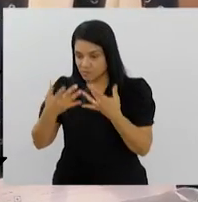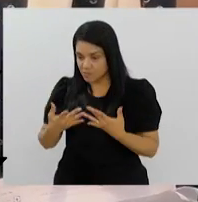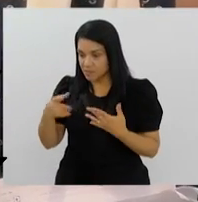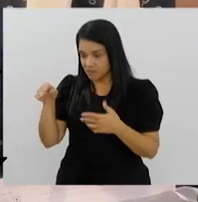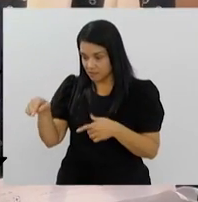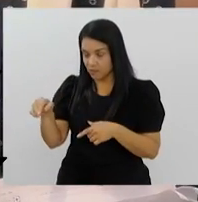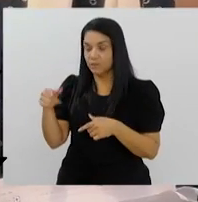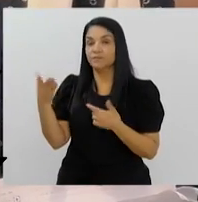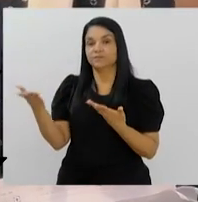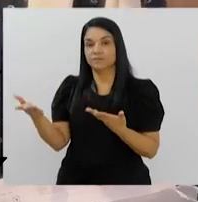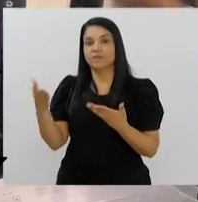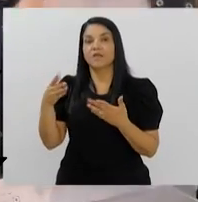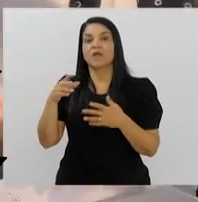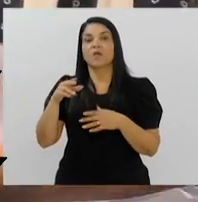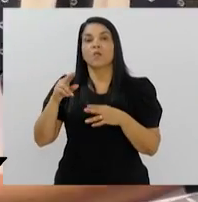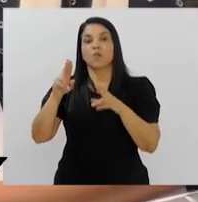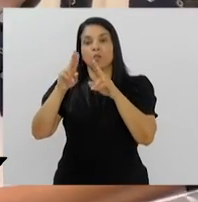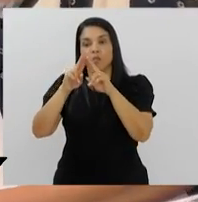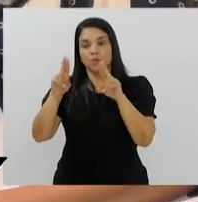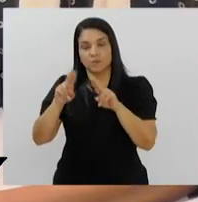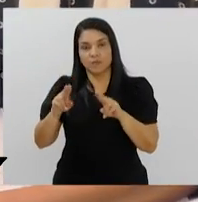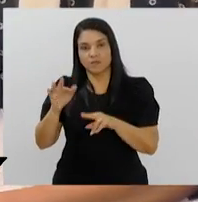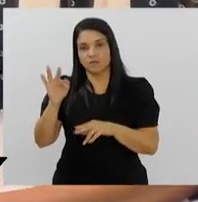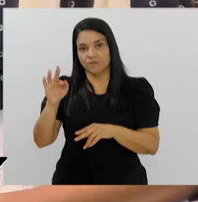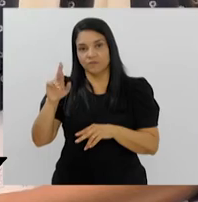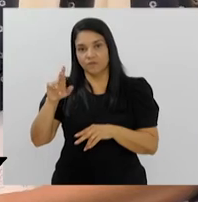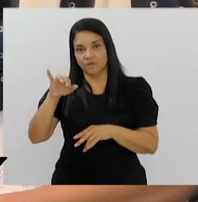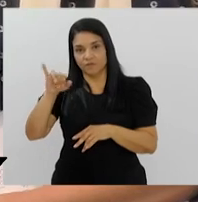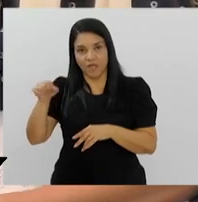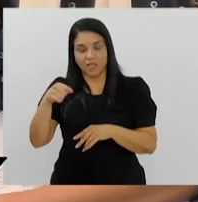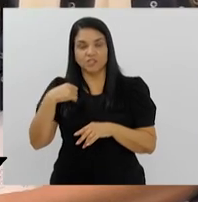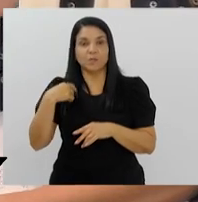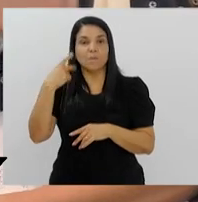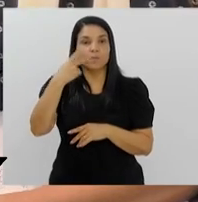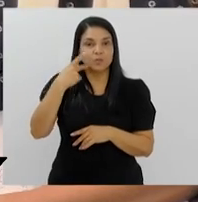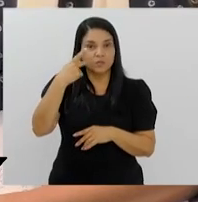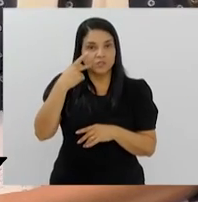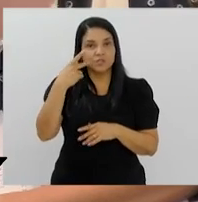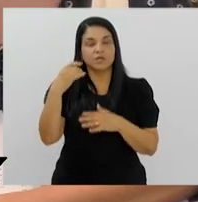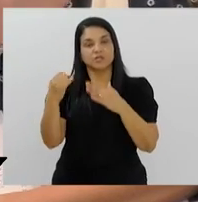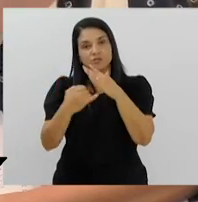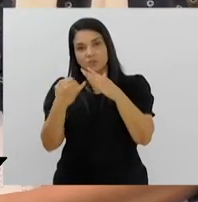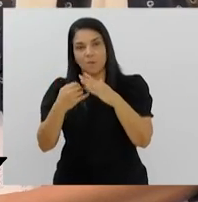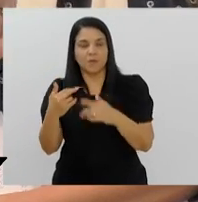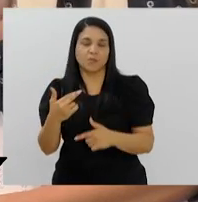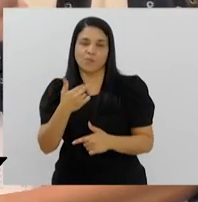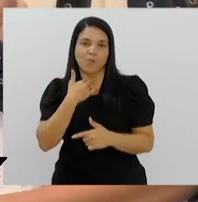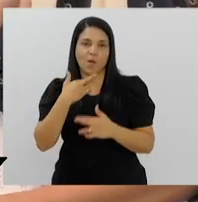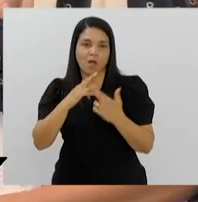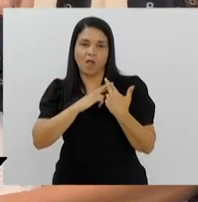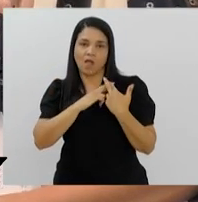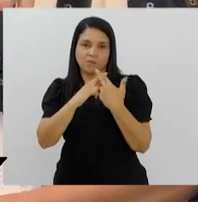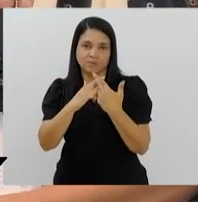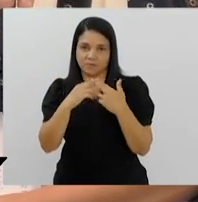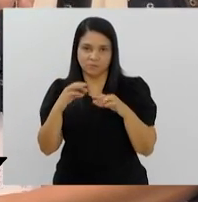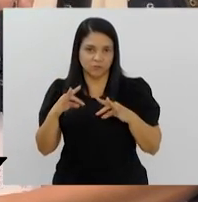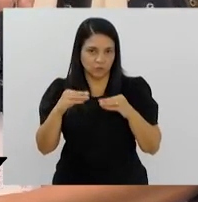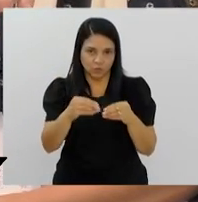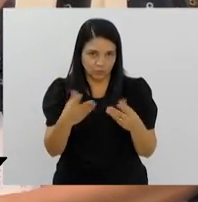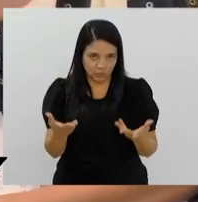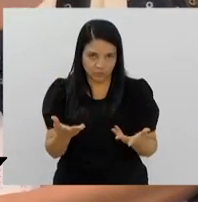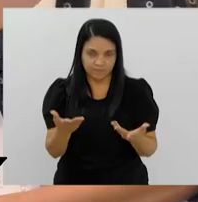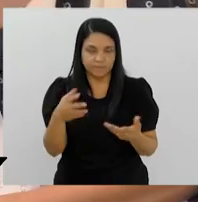tem ação política institucional mas ela não respond juridicamente todas as Unimed é isso